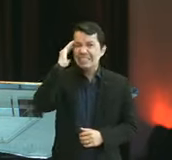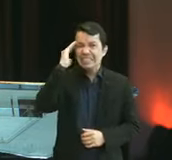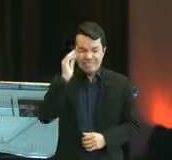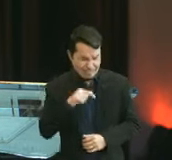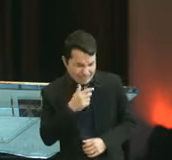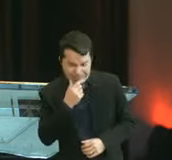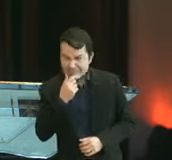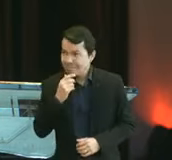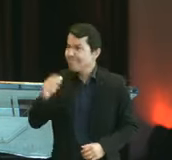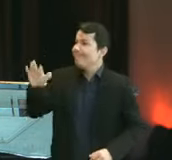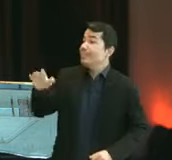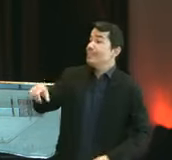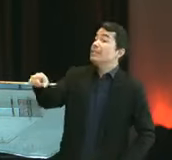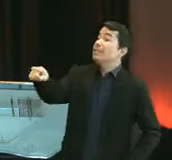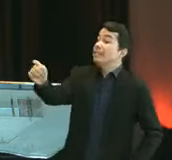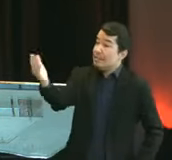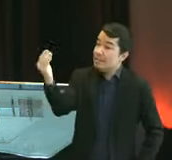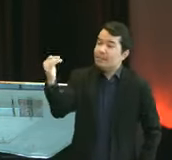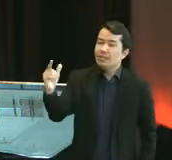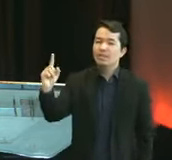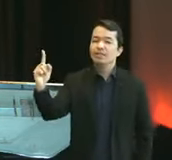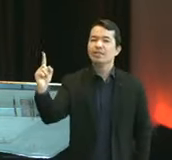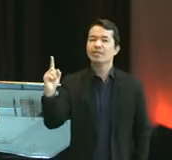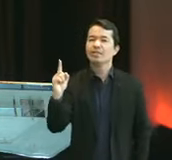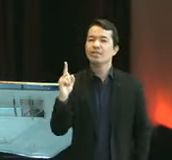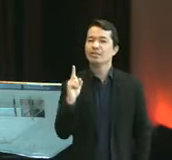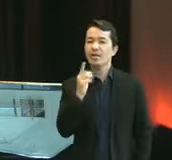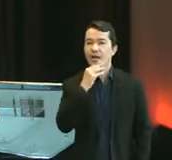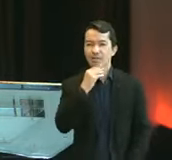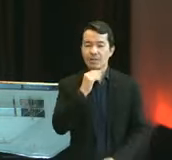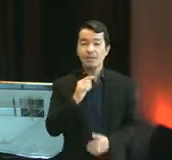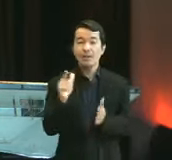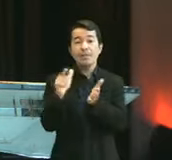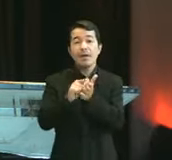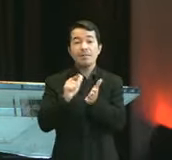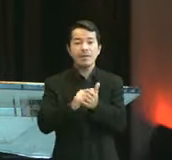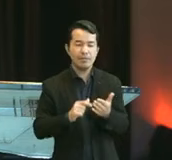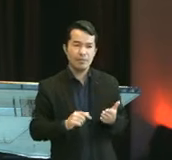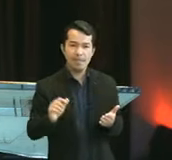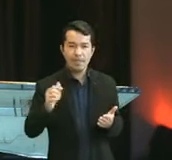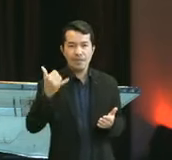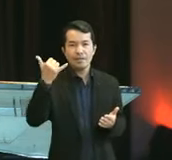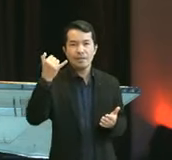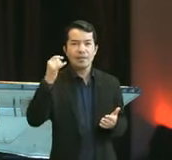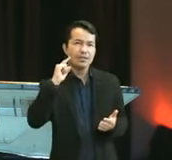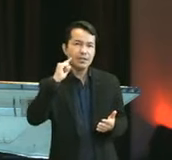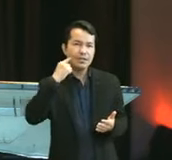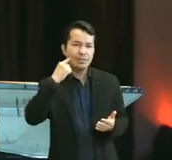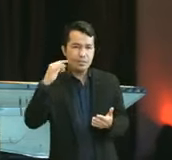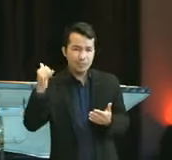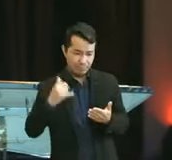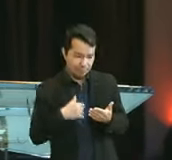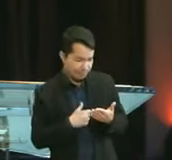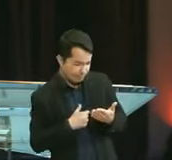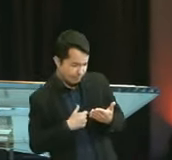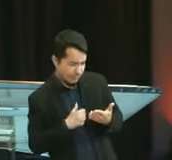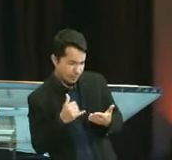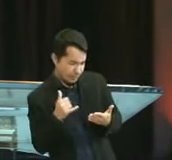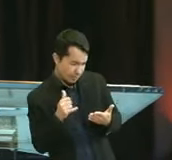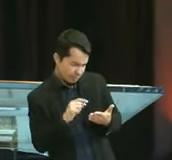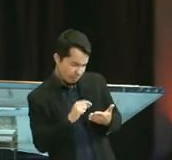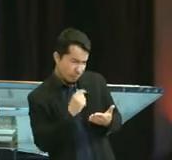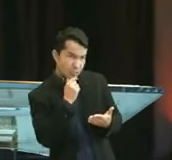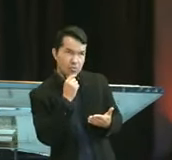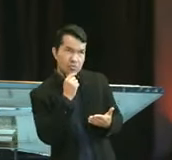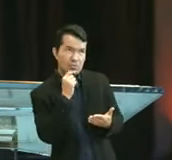irmãos simples. Ele pegou um papel e um lápis. Ele não pegou instrumento para ver